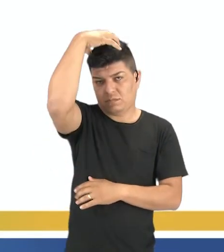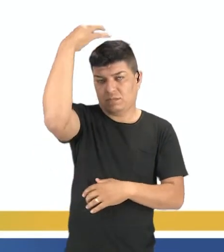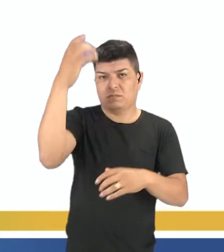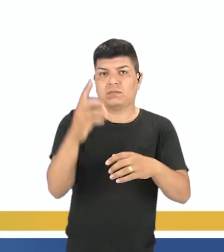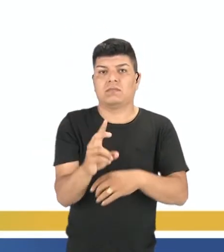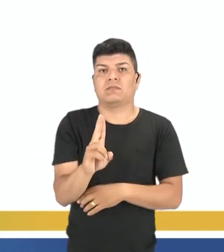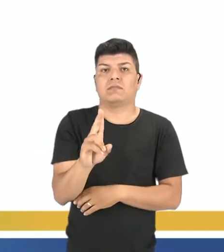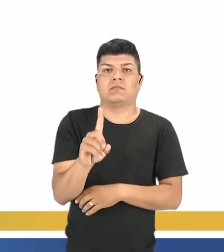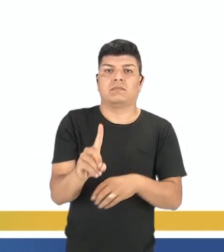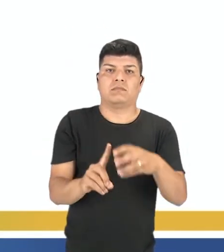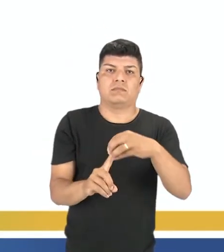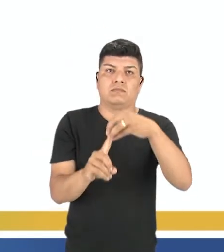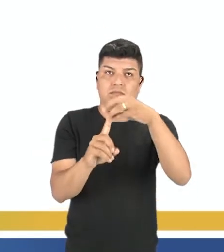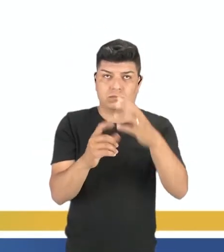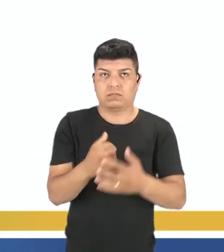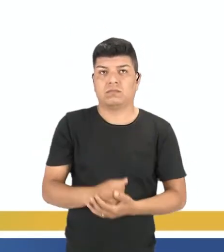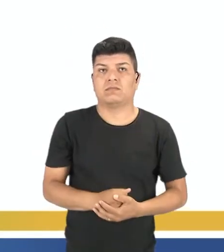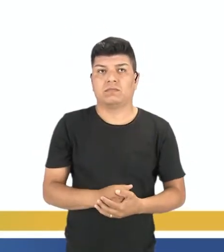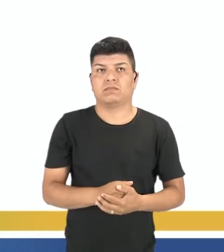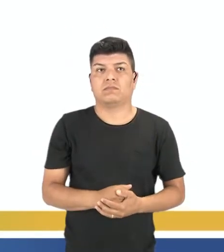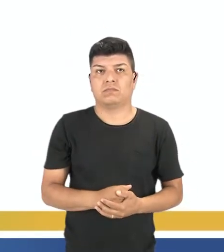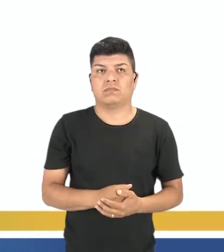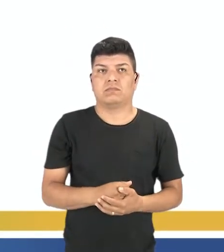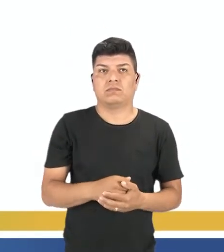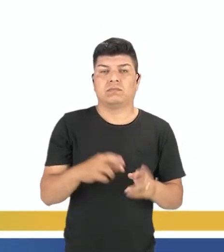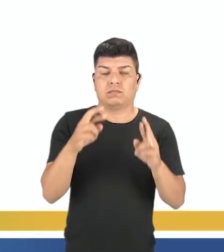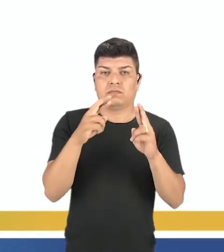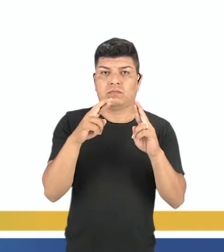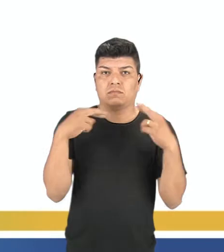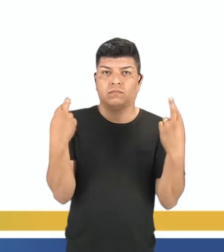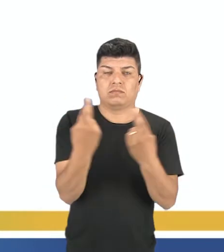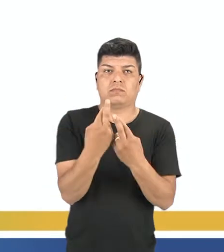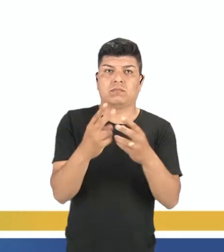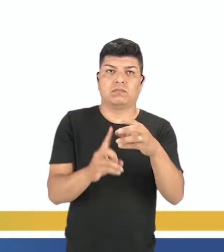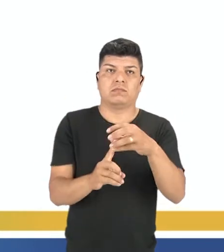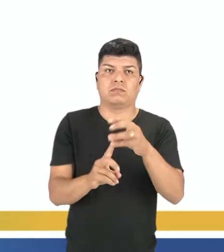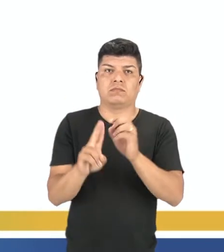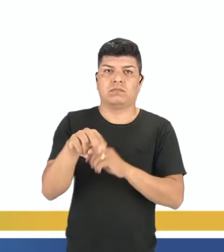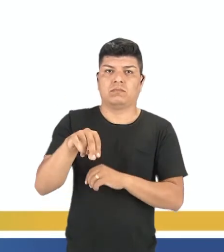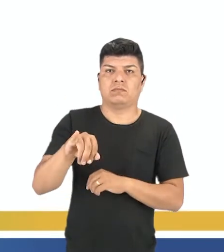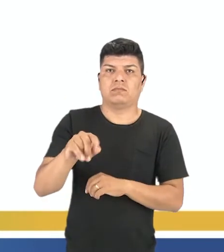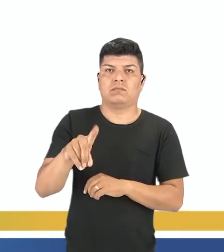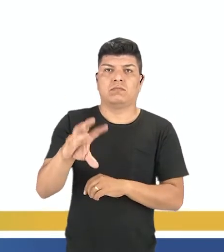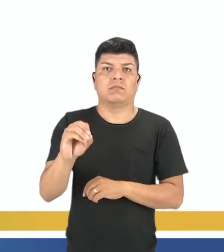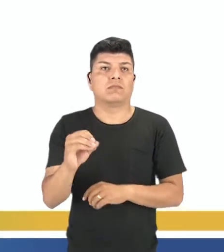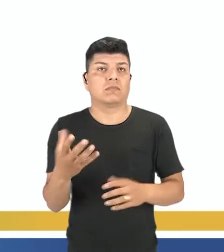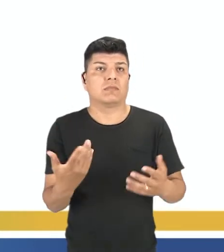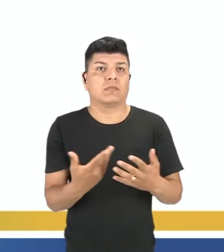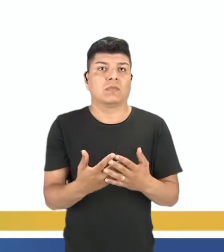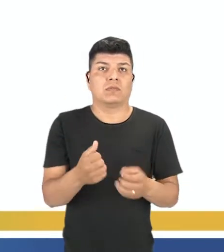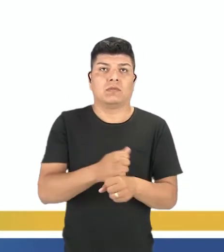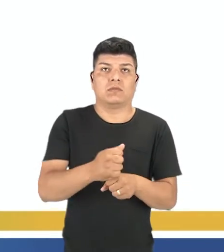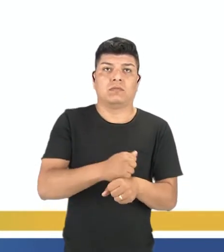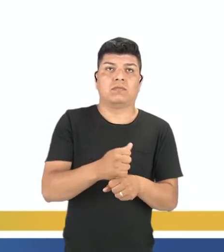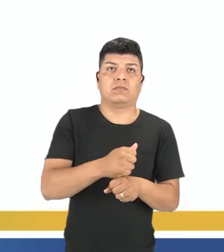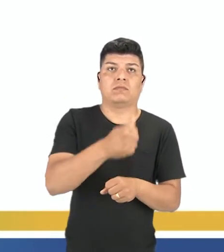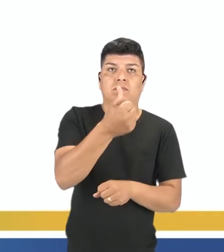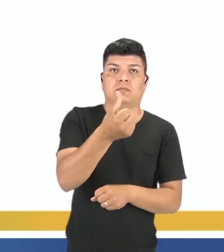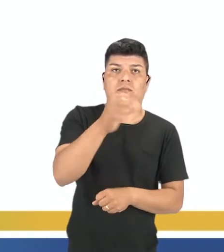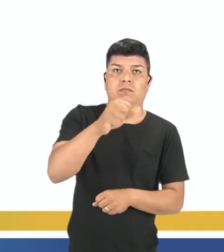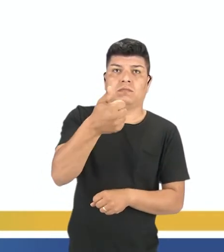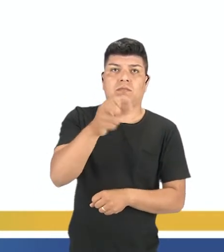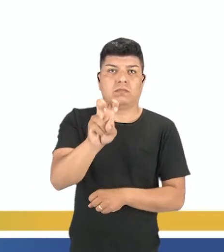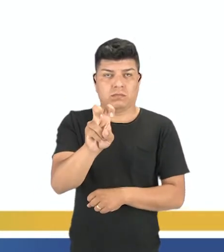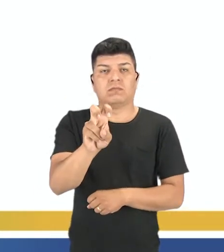Unido, né? A questão da elevação do Reino Unido em 1815, ela vai estar influenciando diretamente